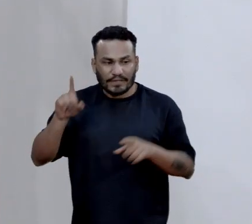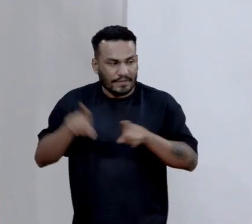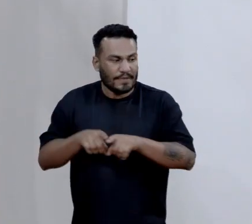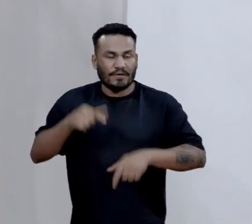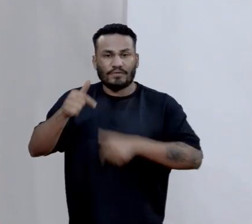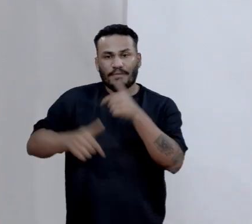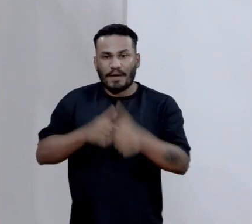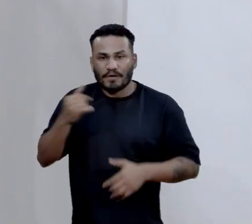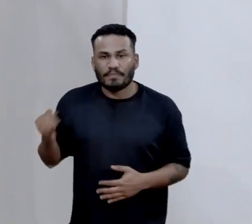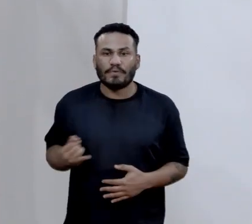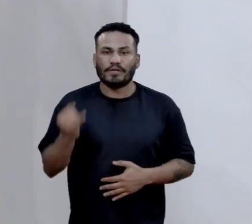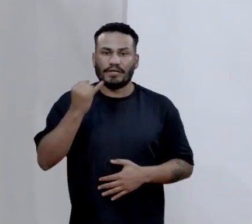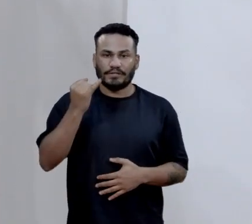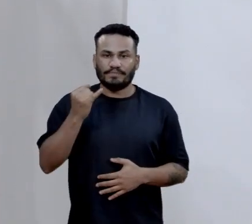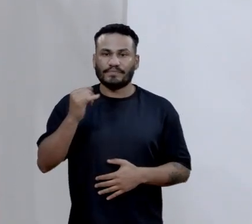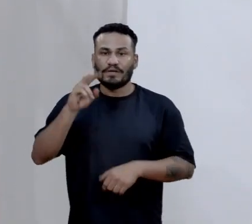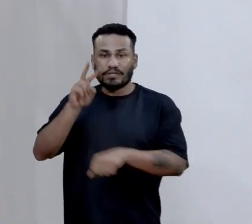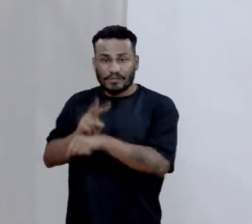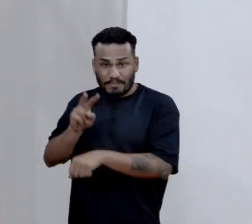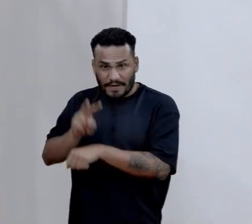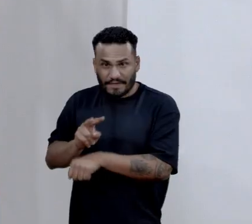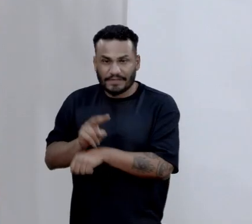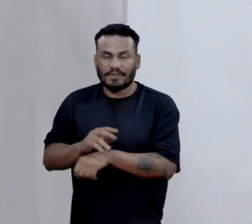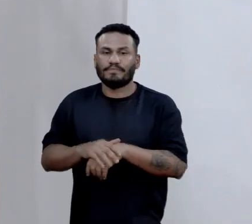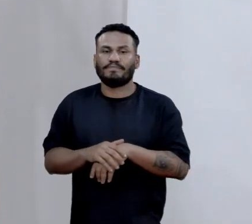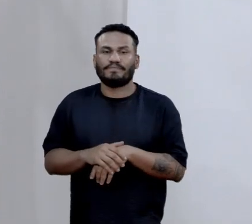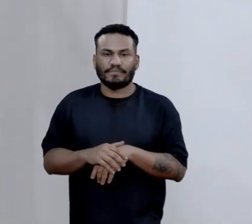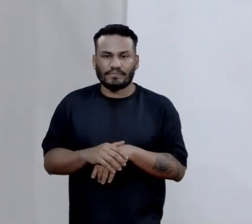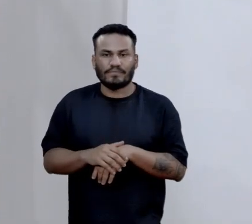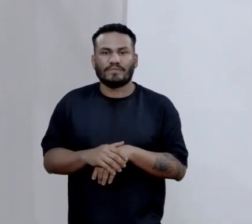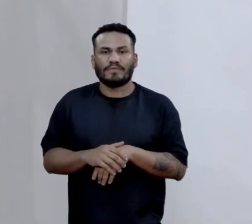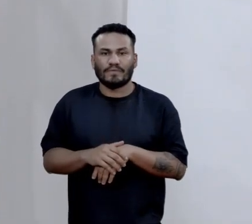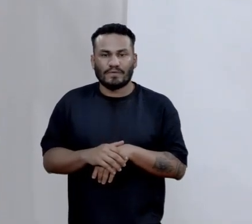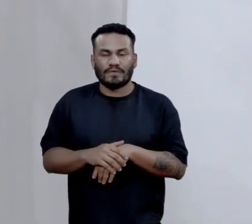trabalho importante de prevenção